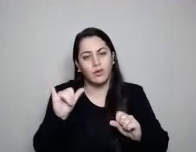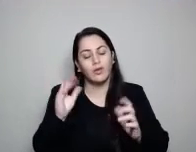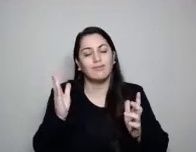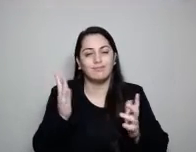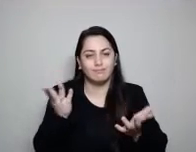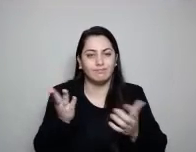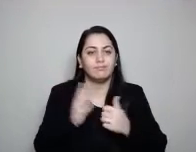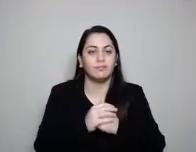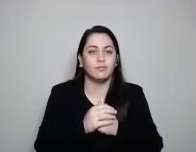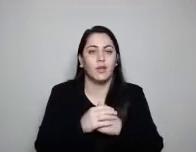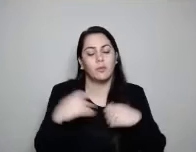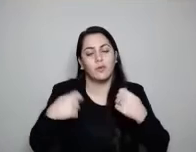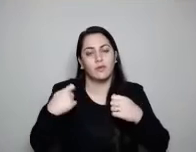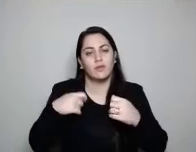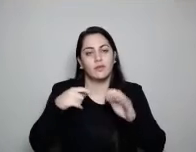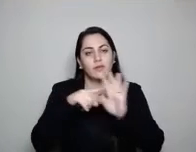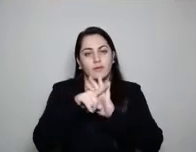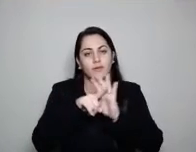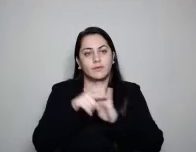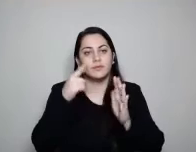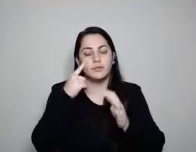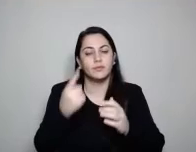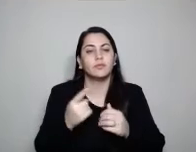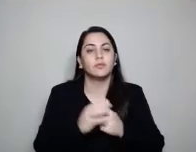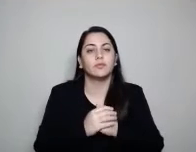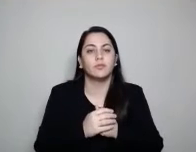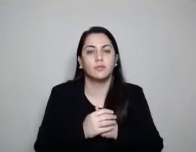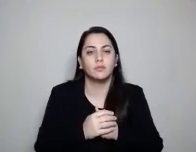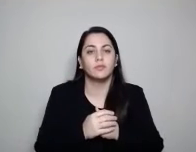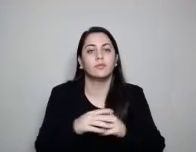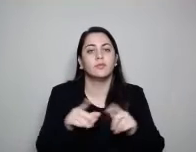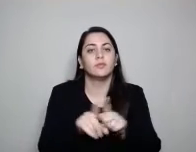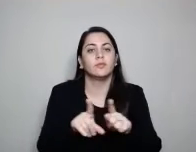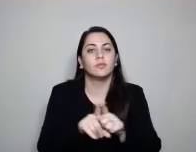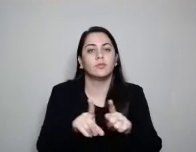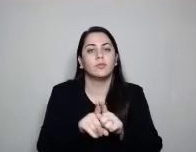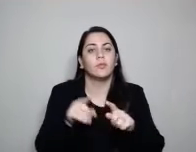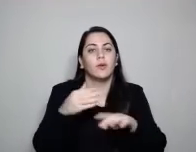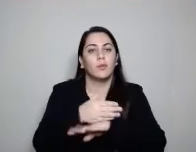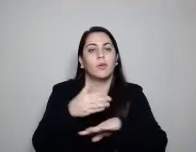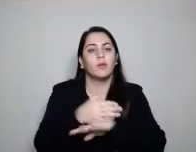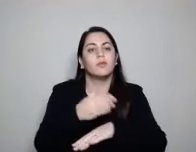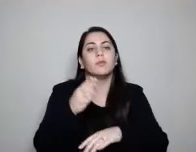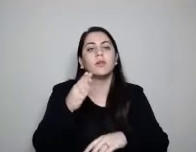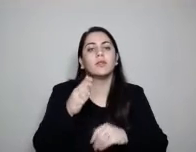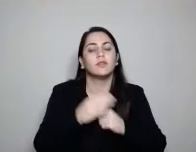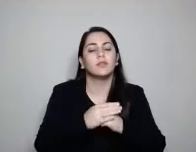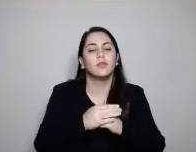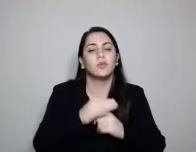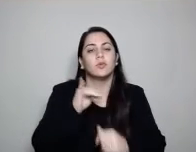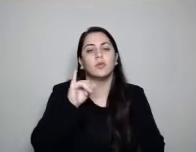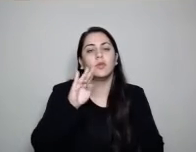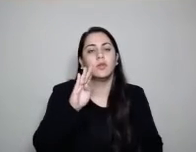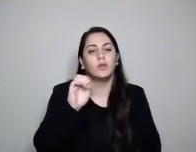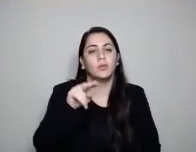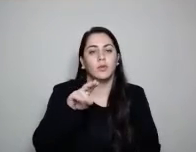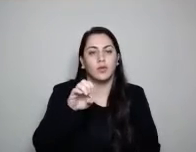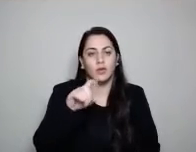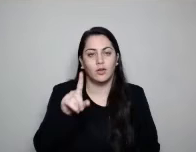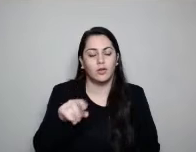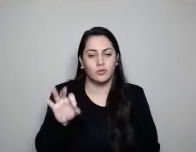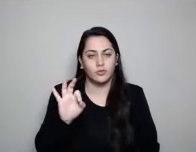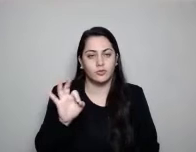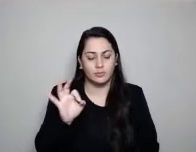Tá certo, porque a participação do Vossa Excelência também dependia da participação do Ibanez. Então, Vossa Excelência está pedindo vista. Sim. Cara,